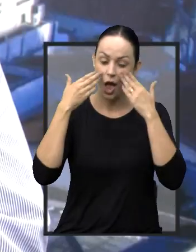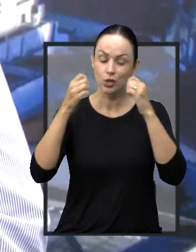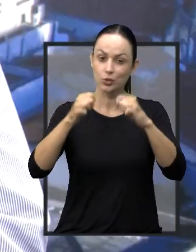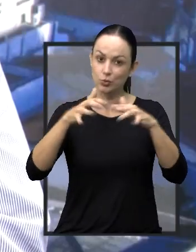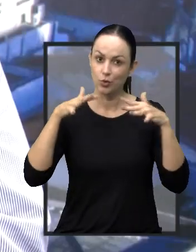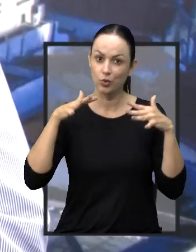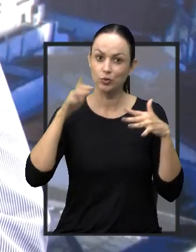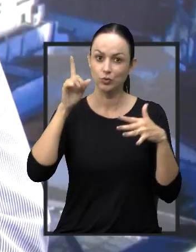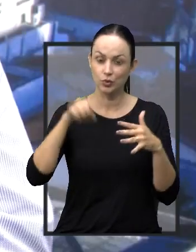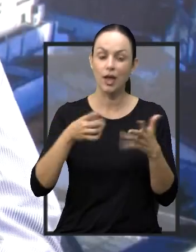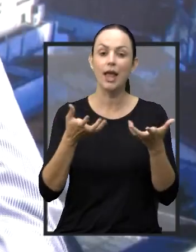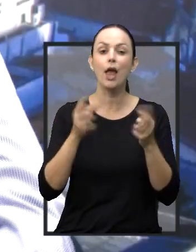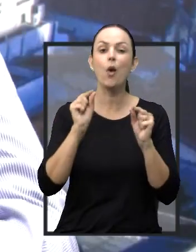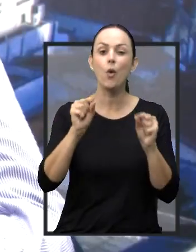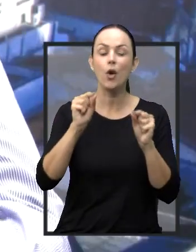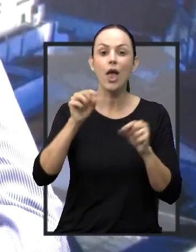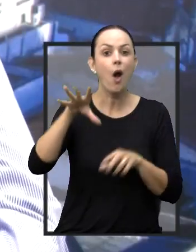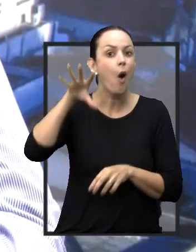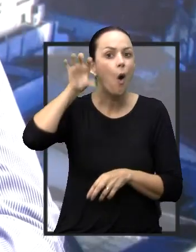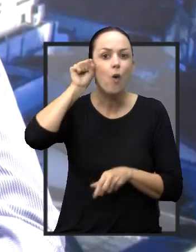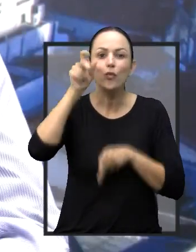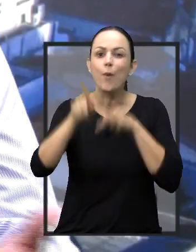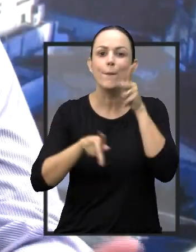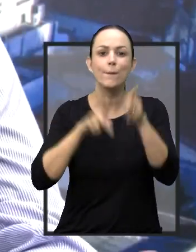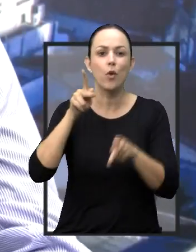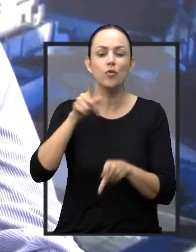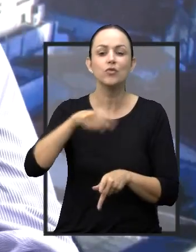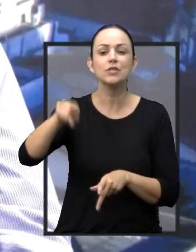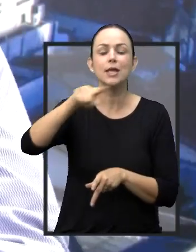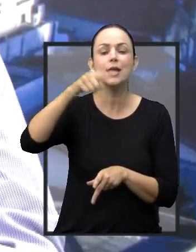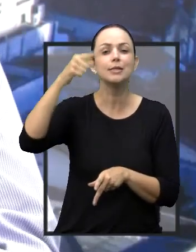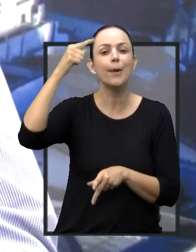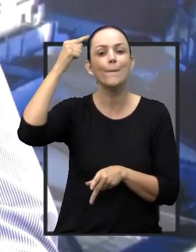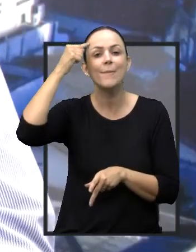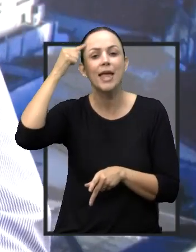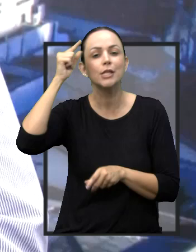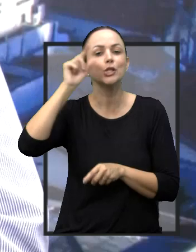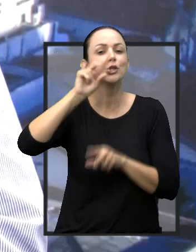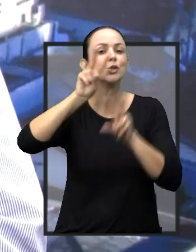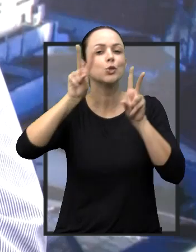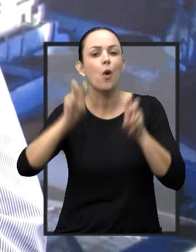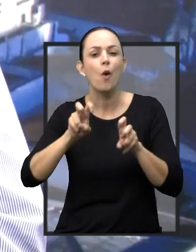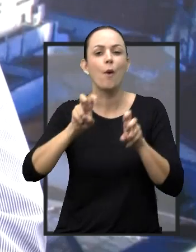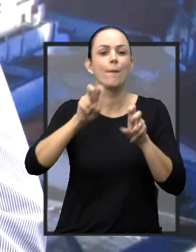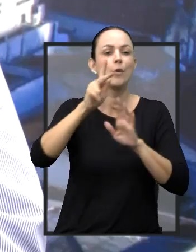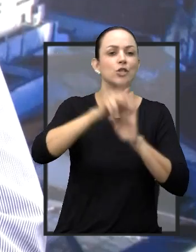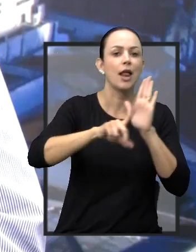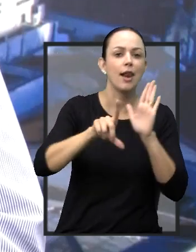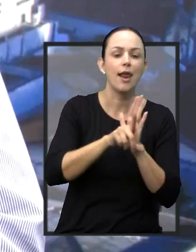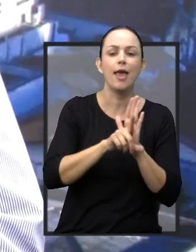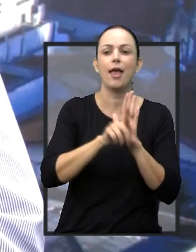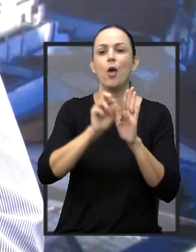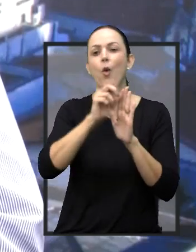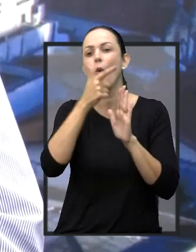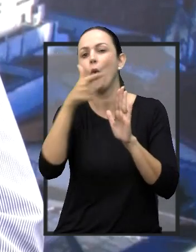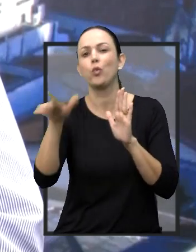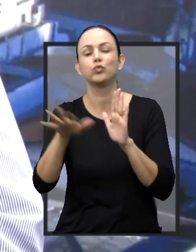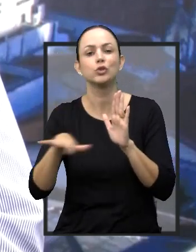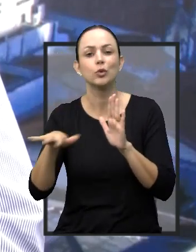é, de fato, ouvir o povo. O que vocês pensam sobre determinado projeto de lei, sobre determinada situação, né?